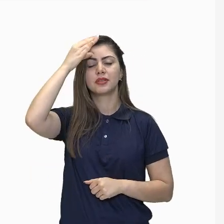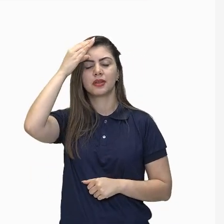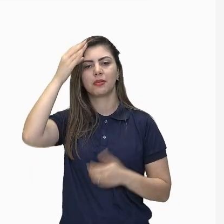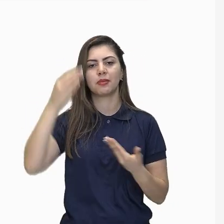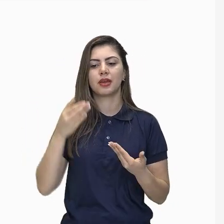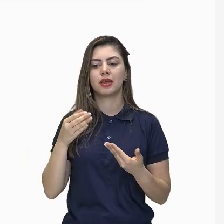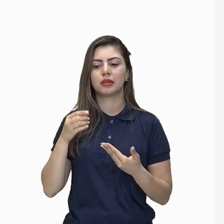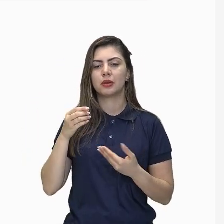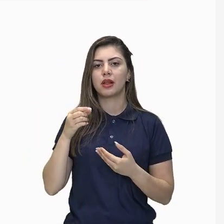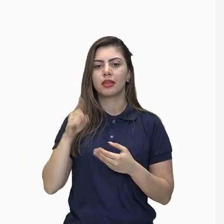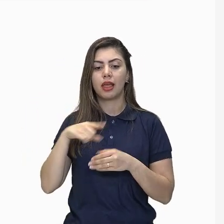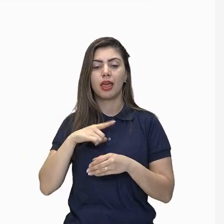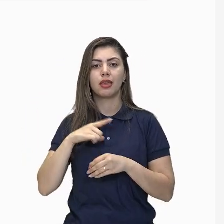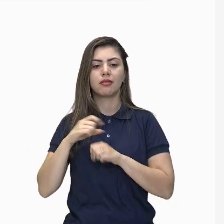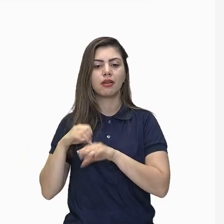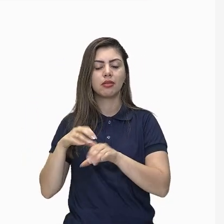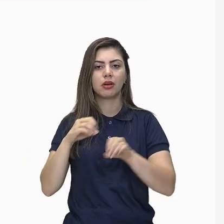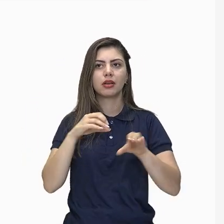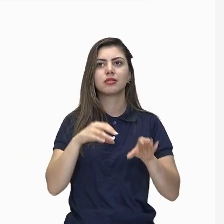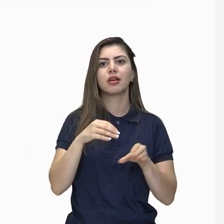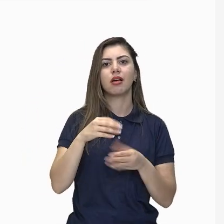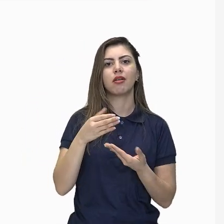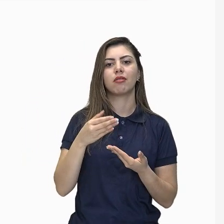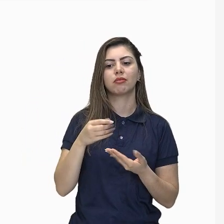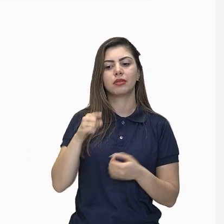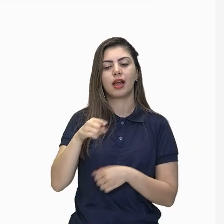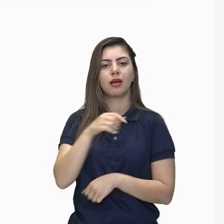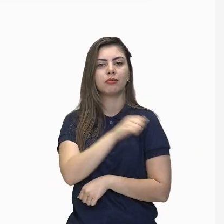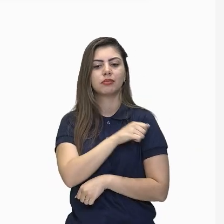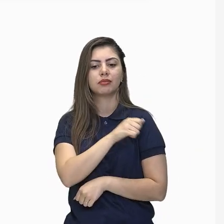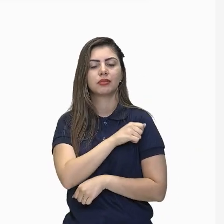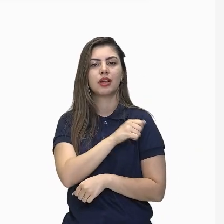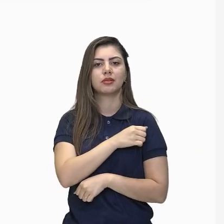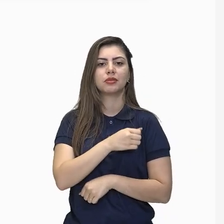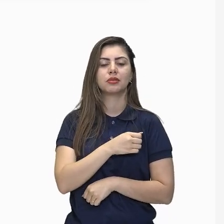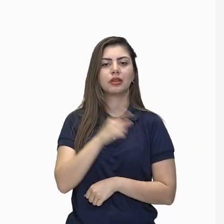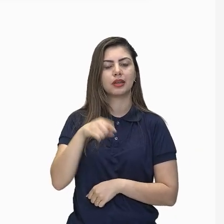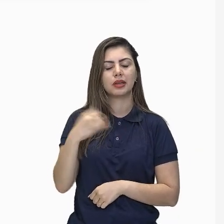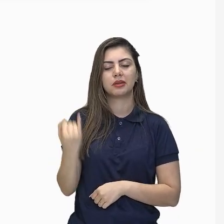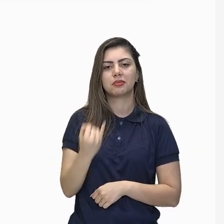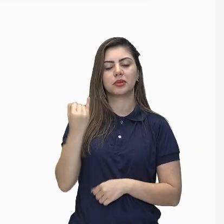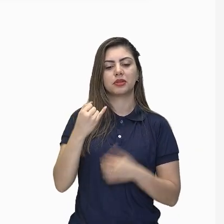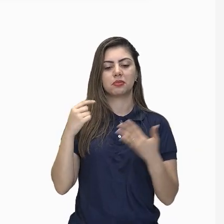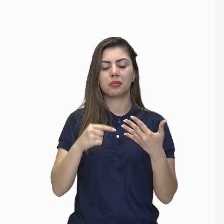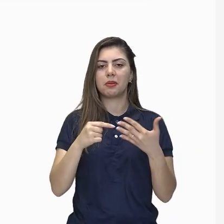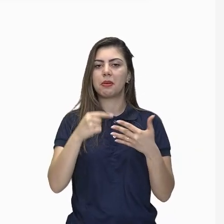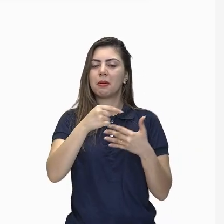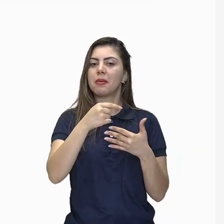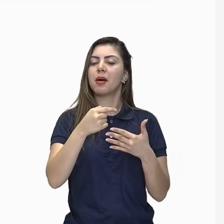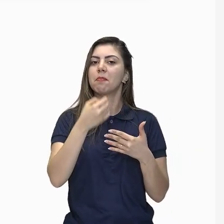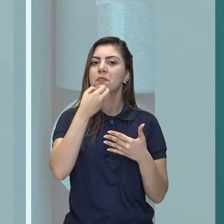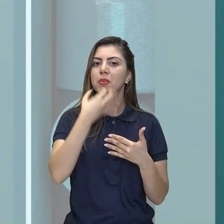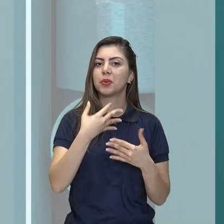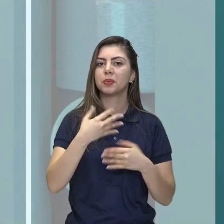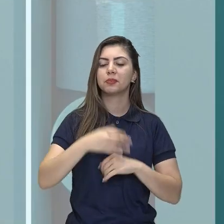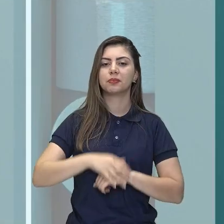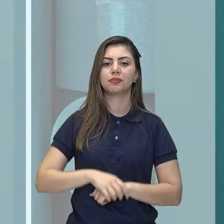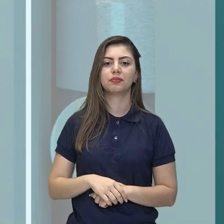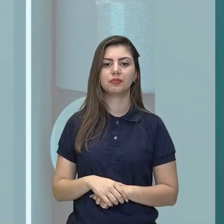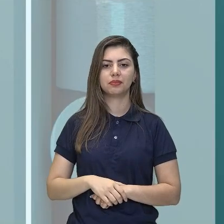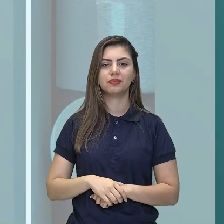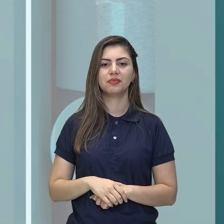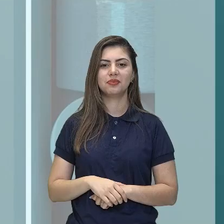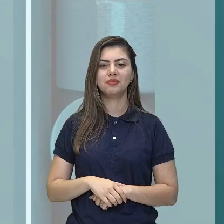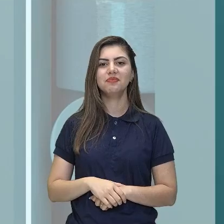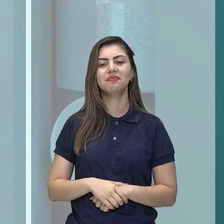do cidadão, né? Então, ele traz muitos benefícios, é muito importante para as realidades locais.